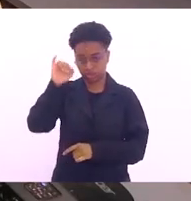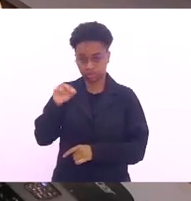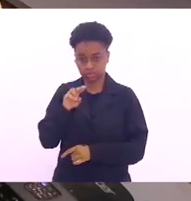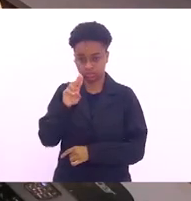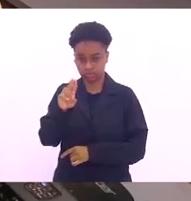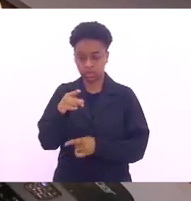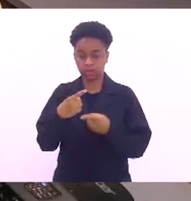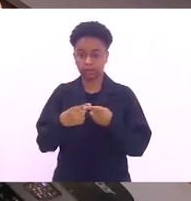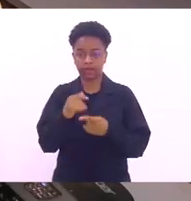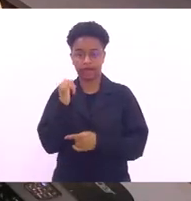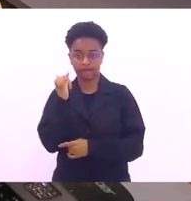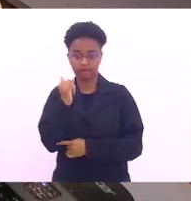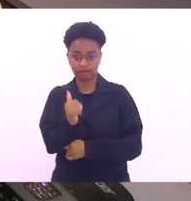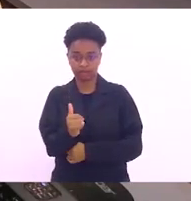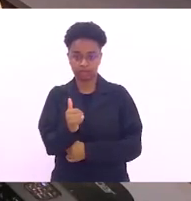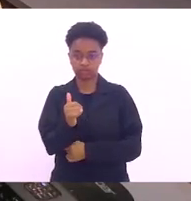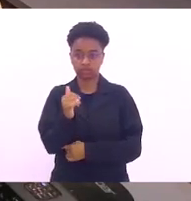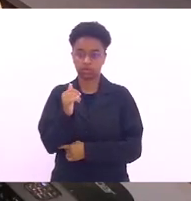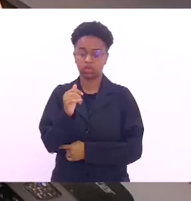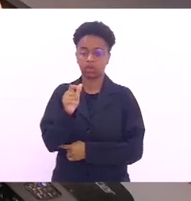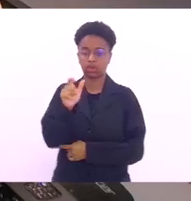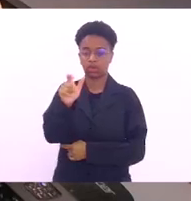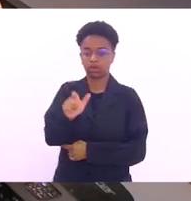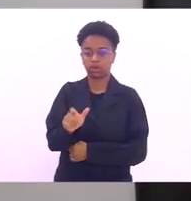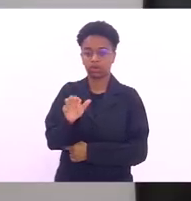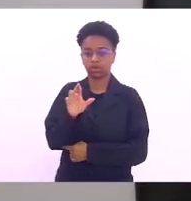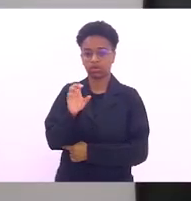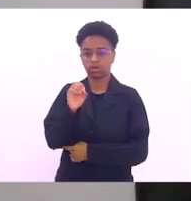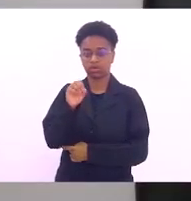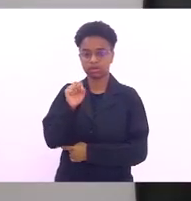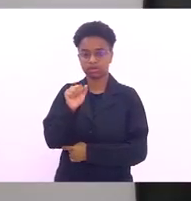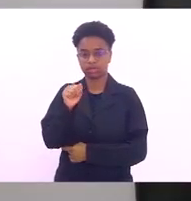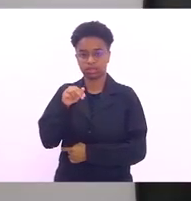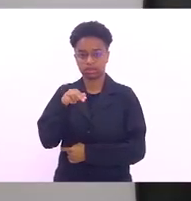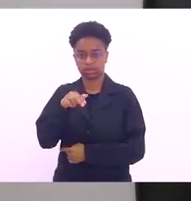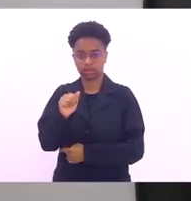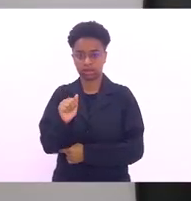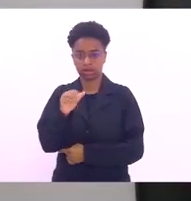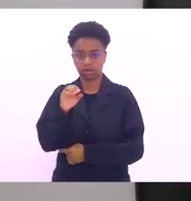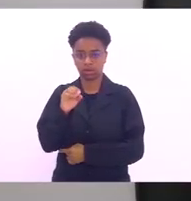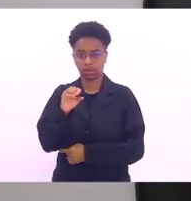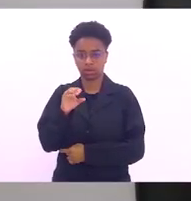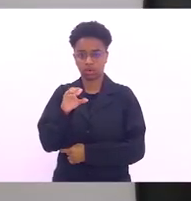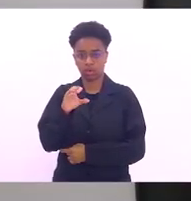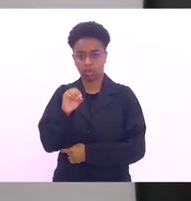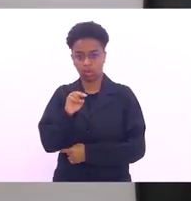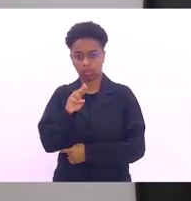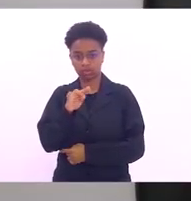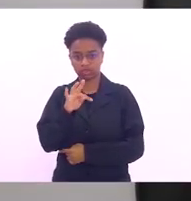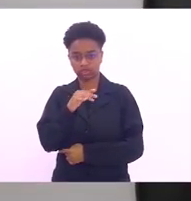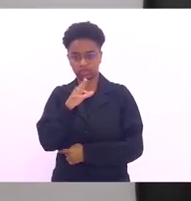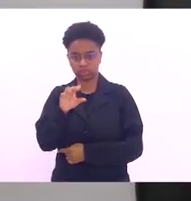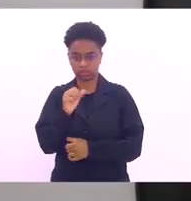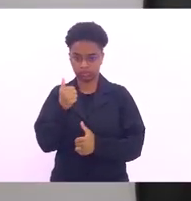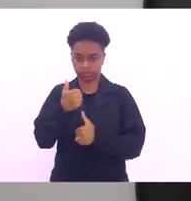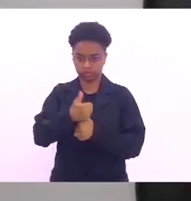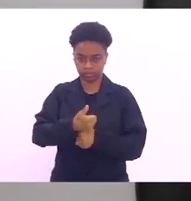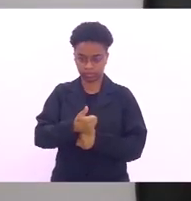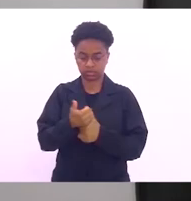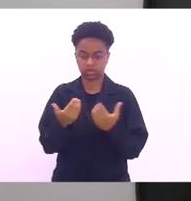Que informou que a senhora Rosana Coutinho estará presente aí representando o seu mandato